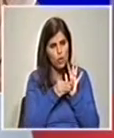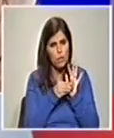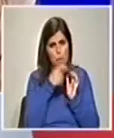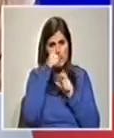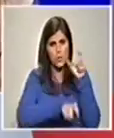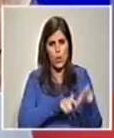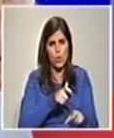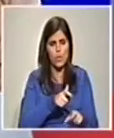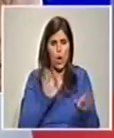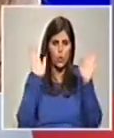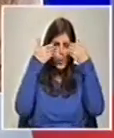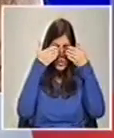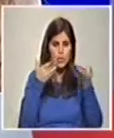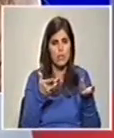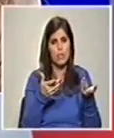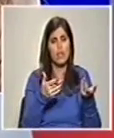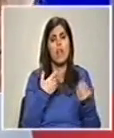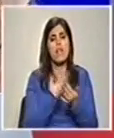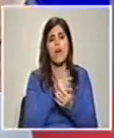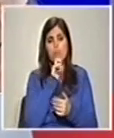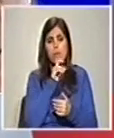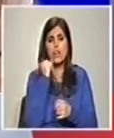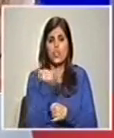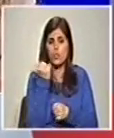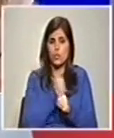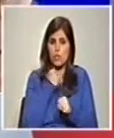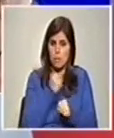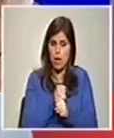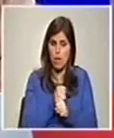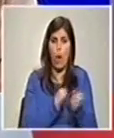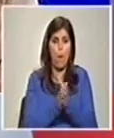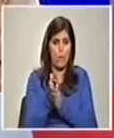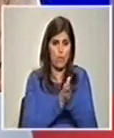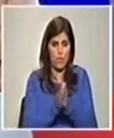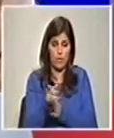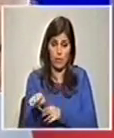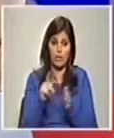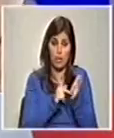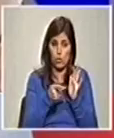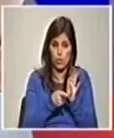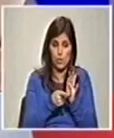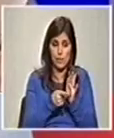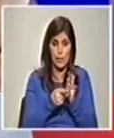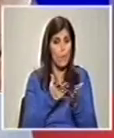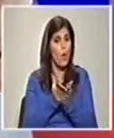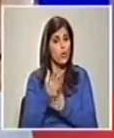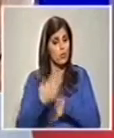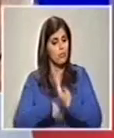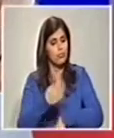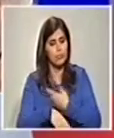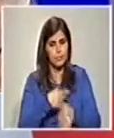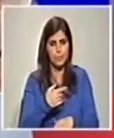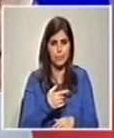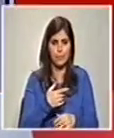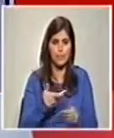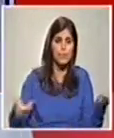pessoas, por exemplo, autistas, e que permite que as instituições que trabalham nessas áreas também possam tirar partido mais uma vez da tecnologia para continuarem a fazer o seu trabalho. A partir da